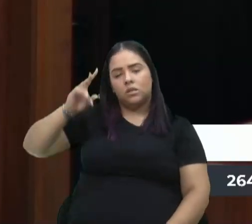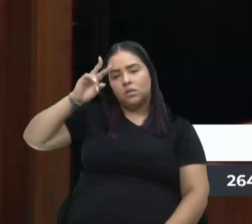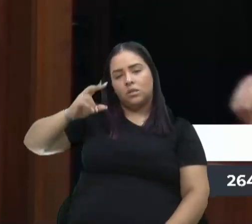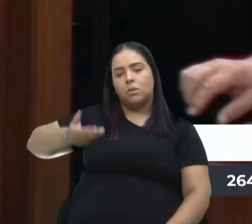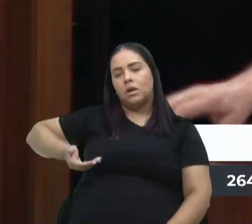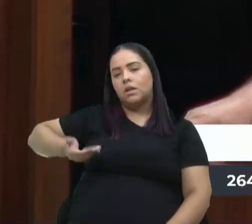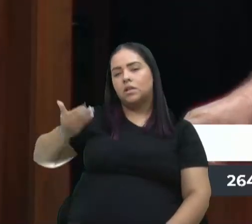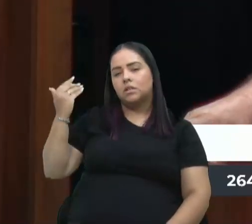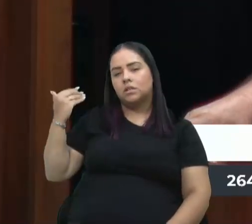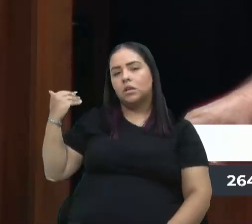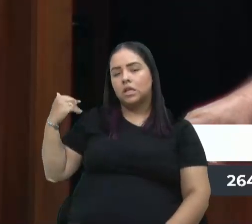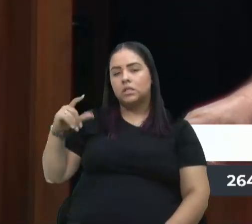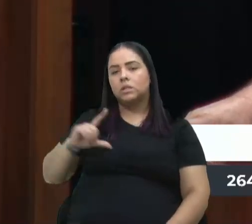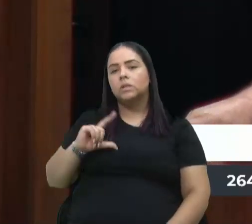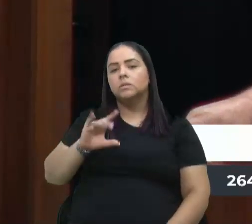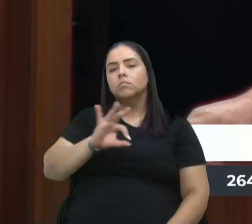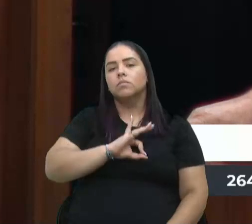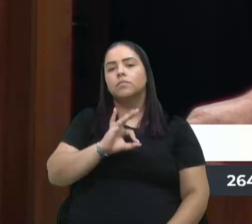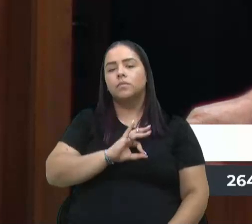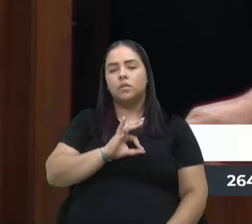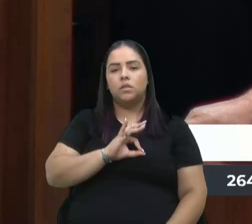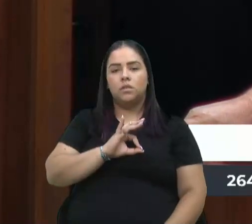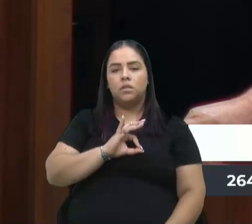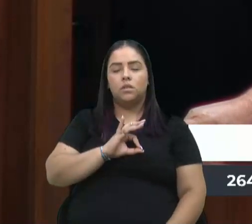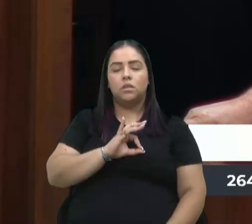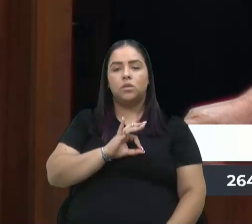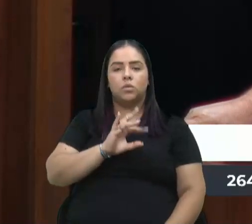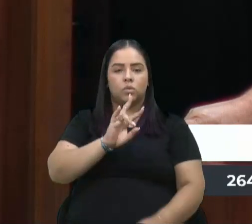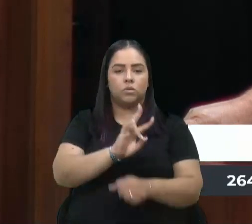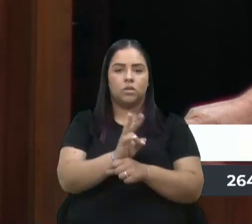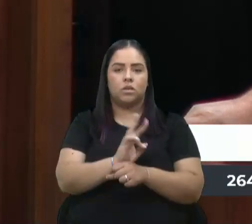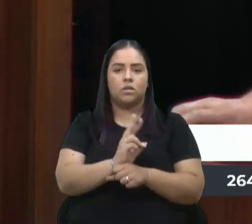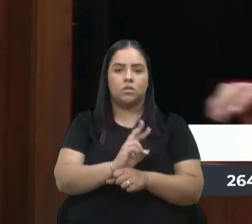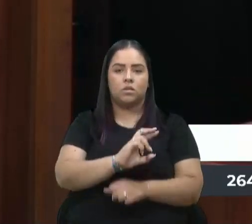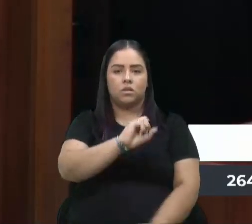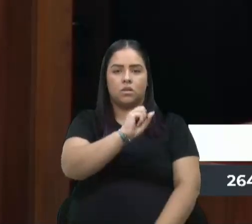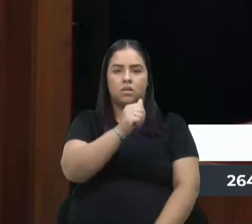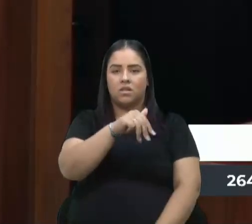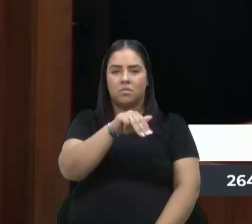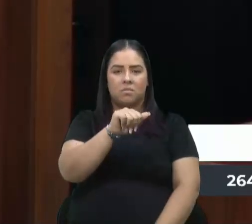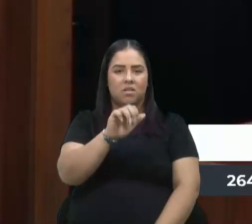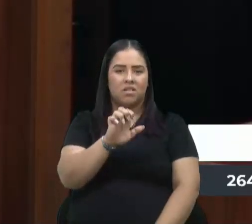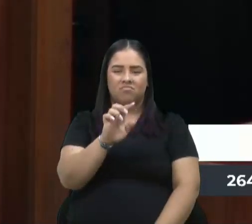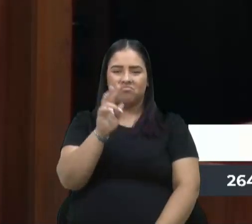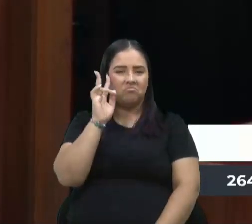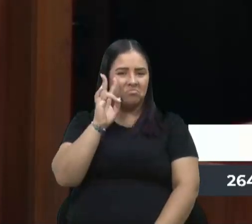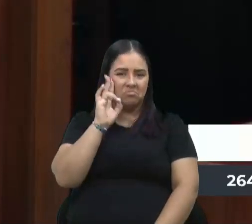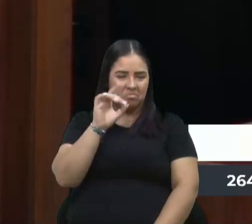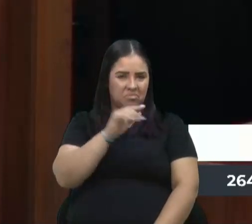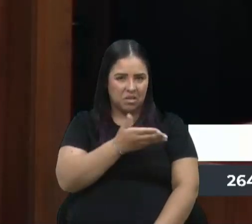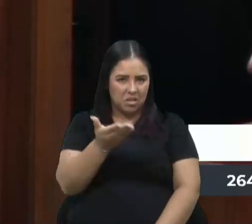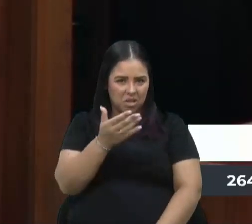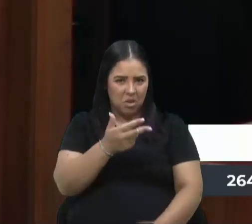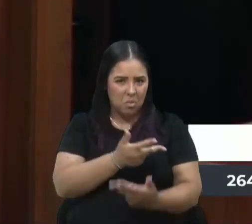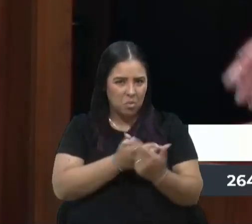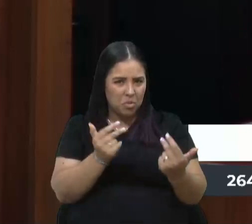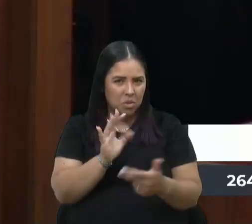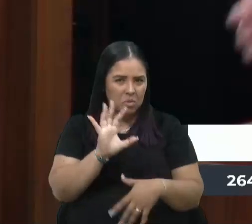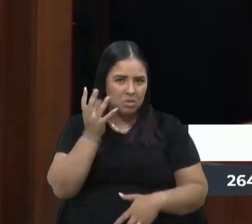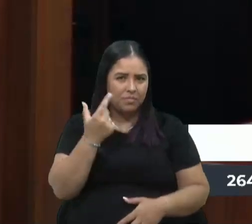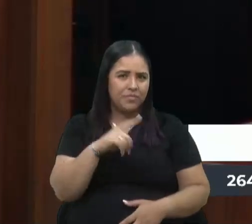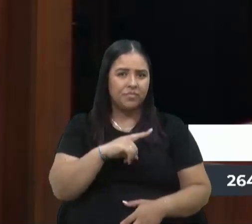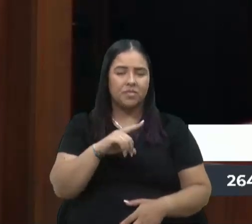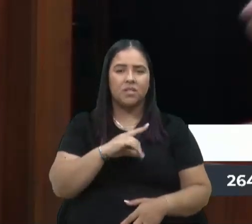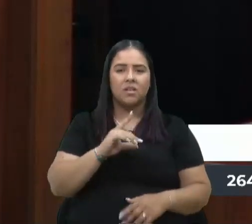estava a guarda do SAMAI, eu não lembro dessas coisas acontecendo. As pessoas tinham mais